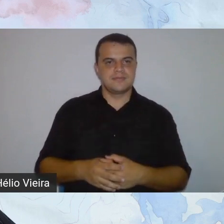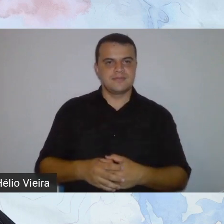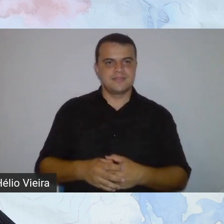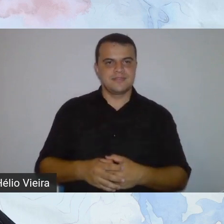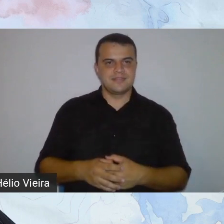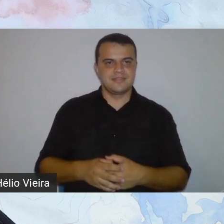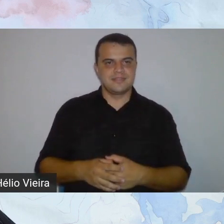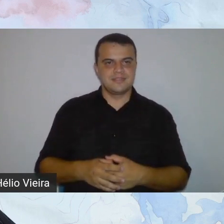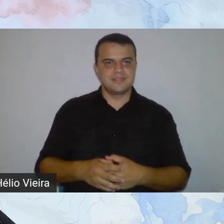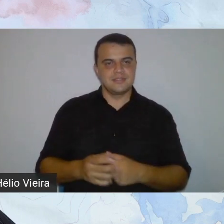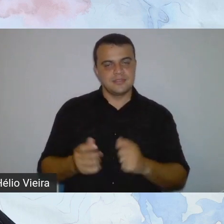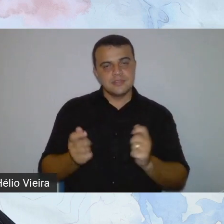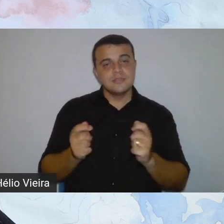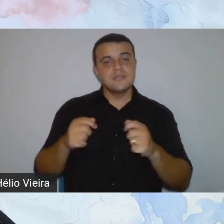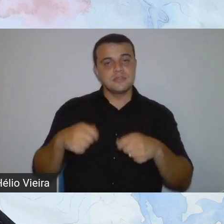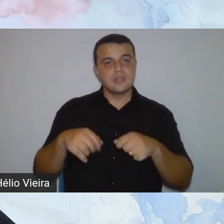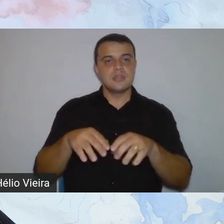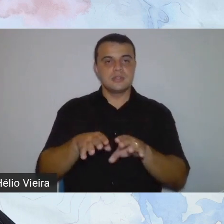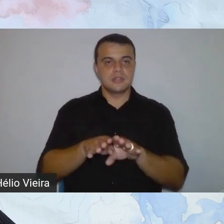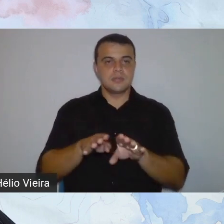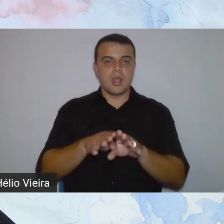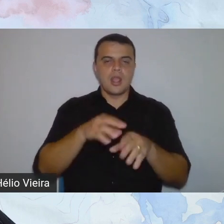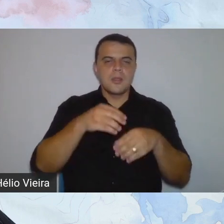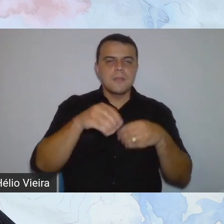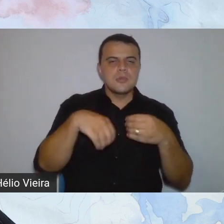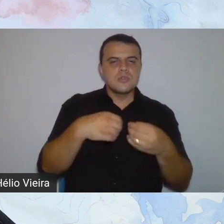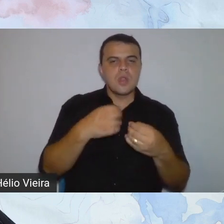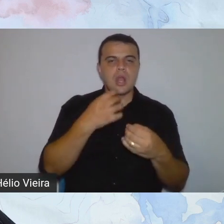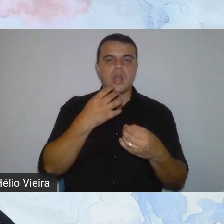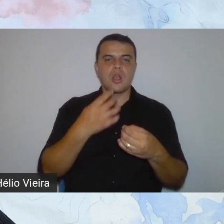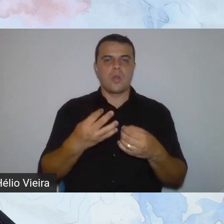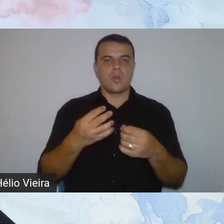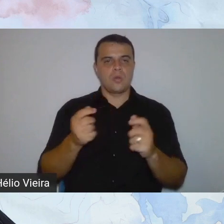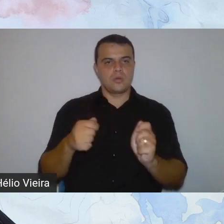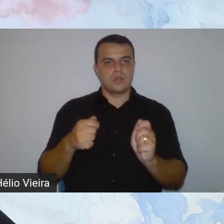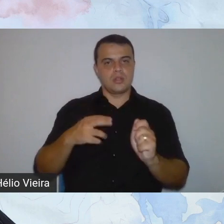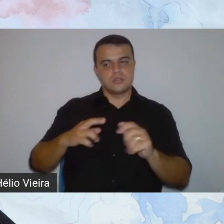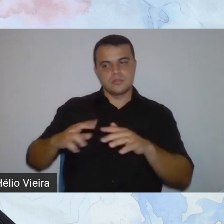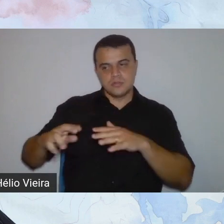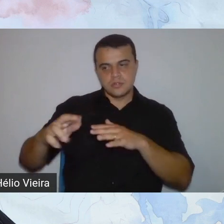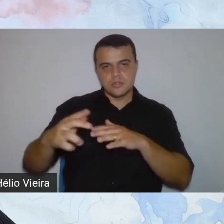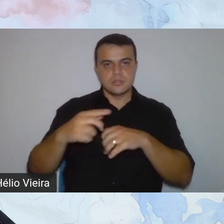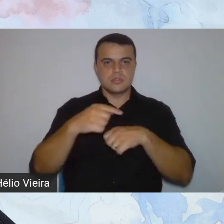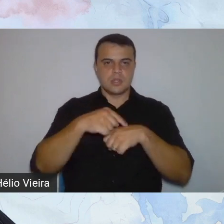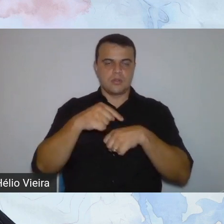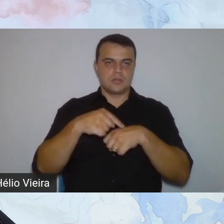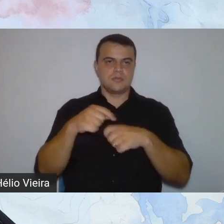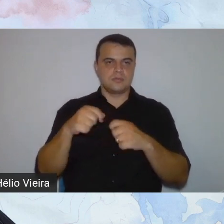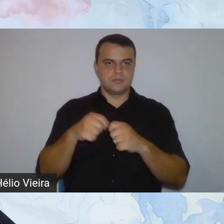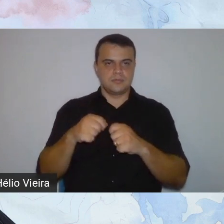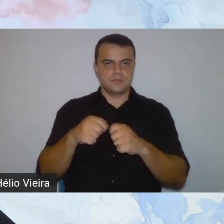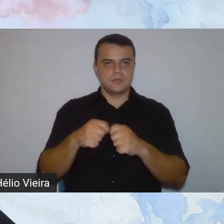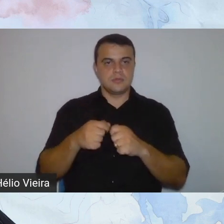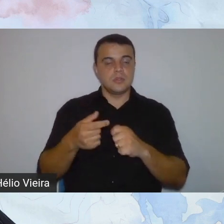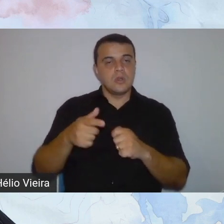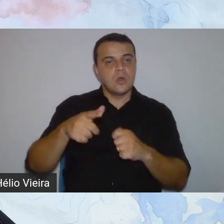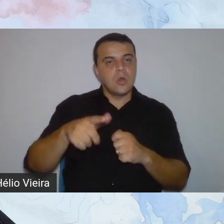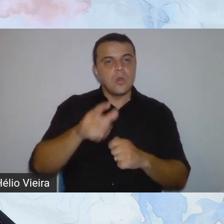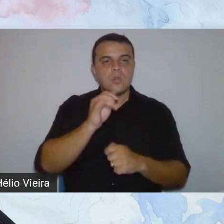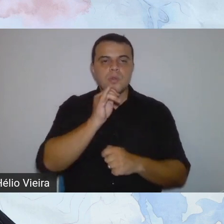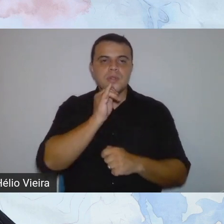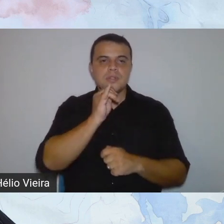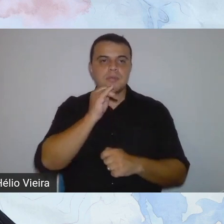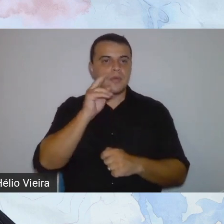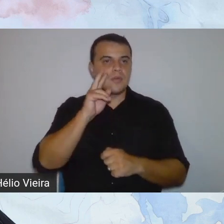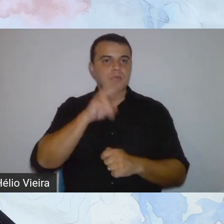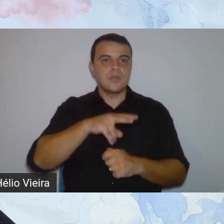Então eu tenho outra possibilidade também. Eu posso misturar cores e criar essa sobreposição de cores na hora de fazer. Outro exemplo que vocês não